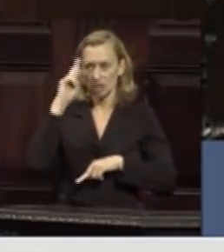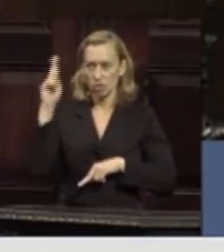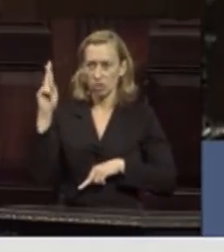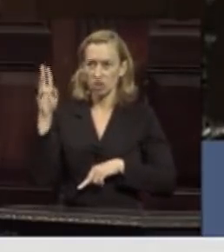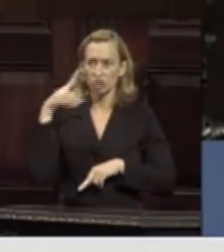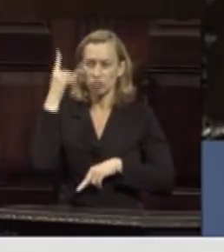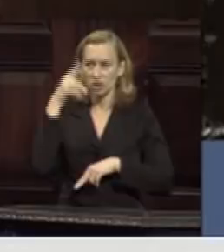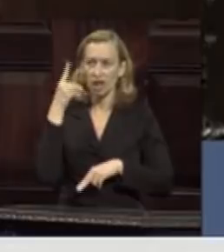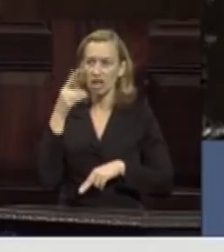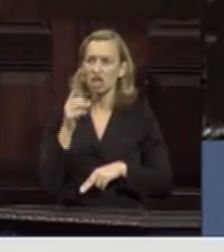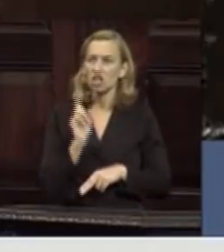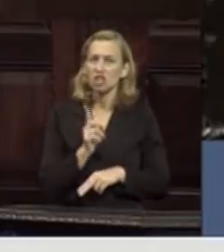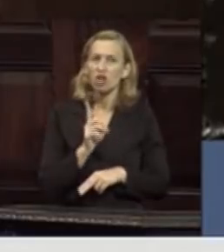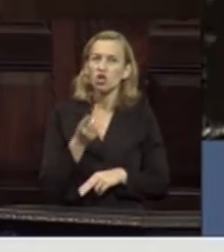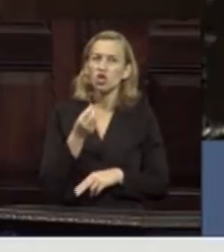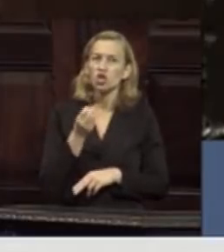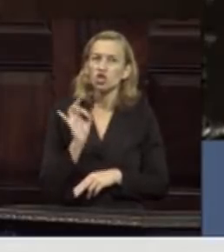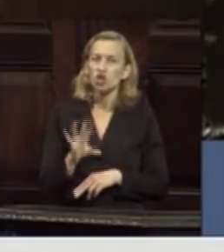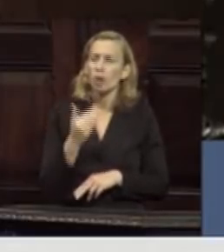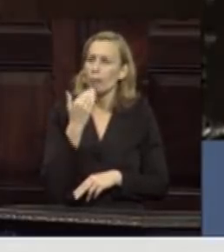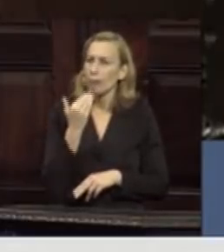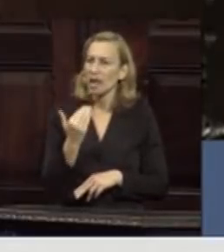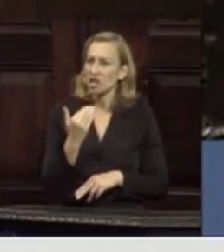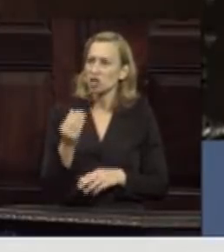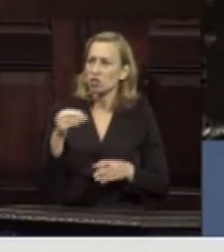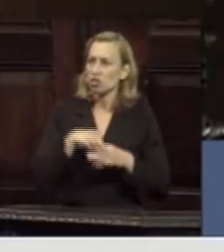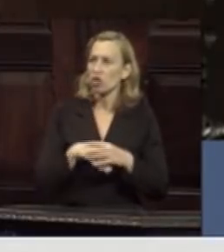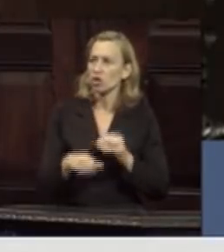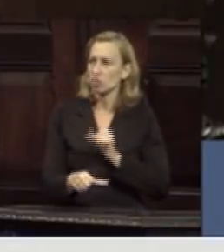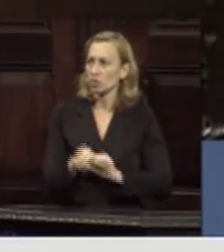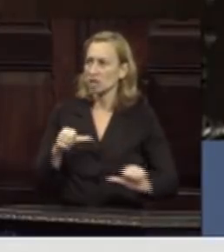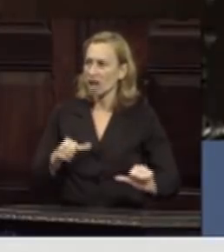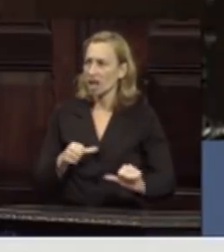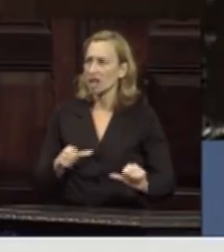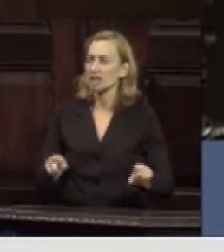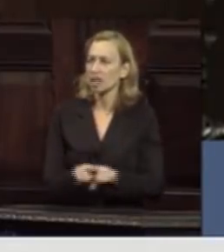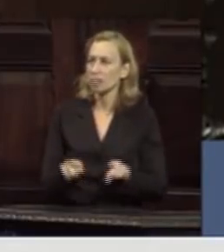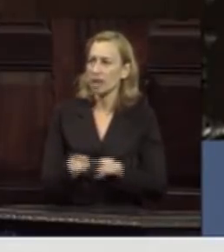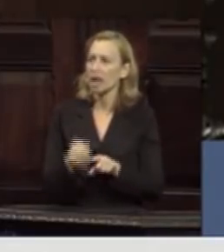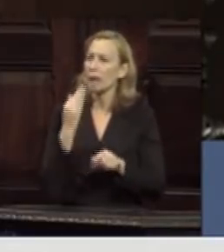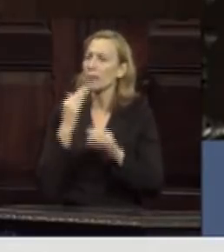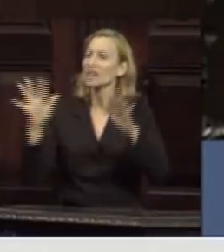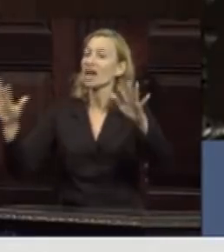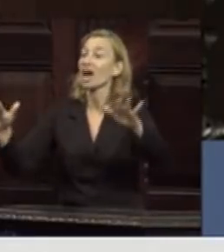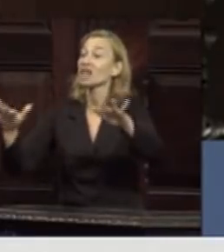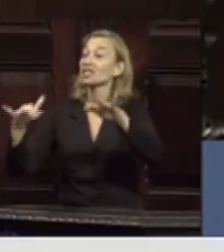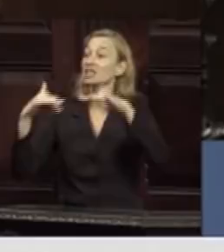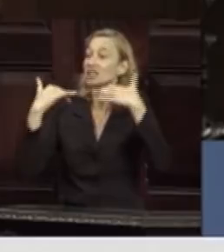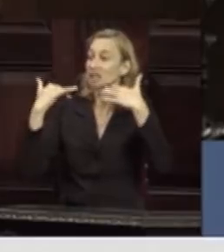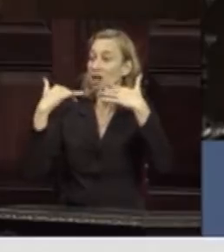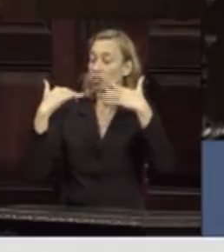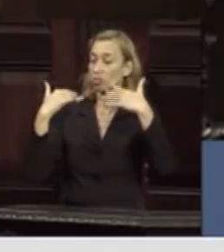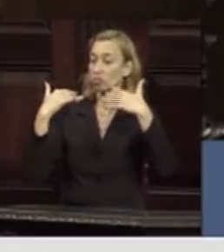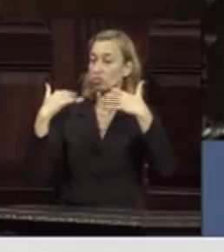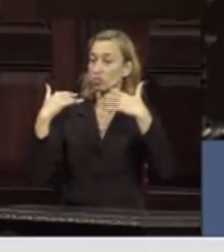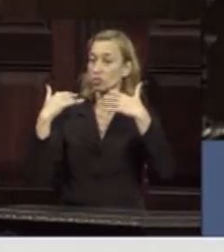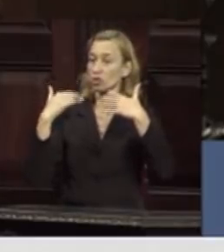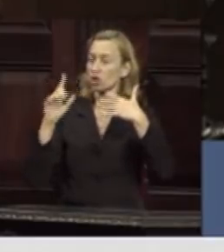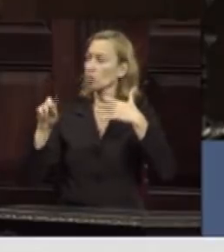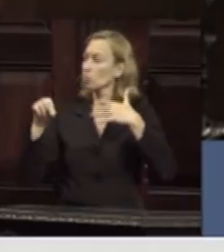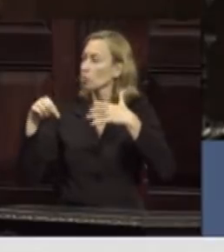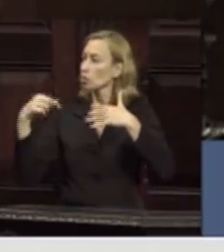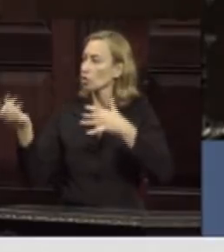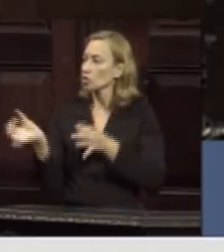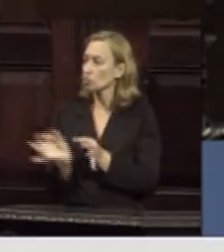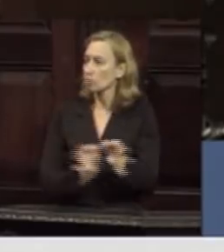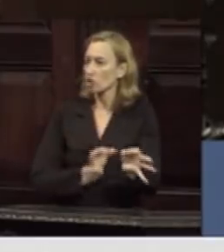peço o voto contrário a essa emenda, como peço a atenção de vossas excelências para os próximos projetos